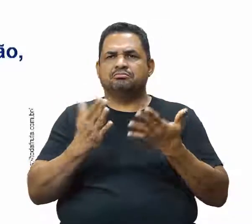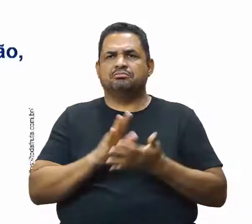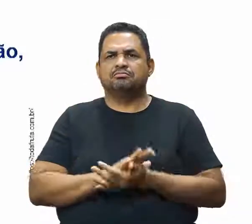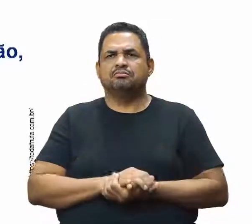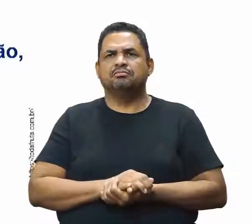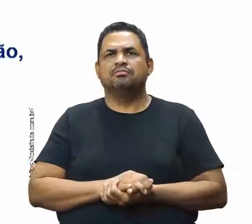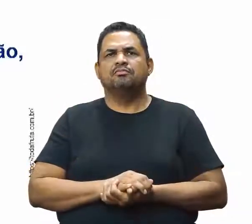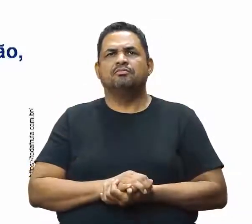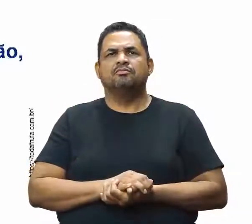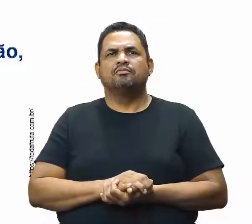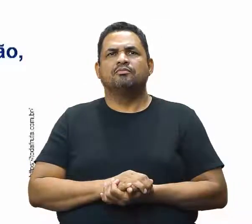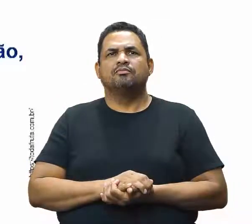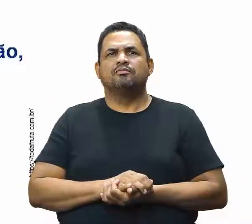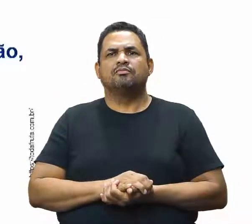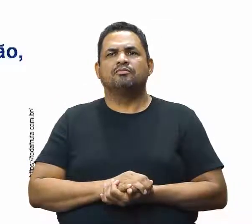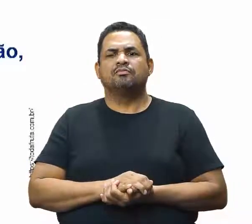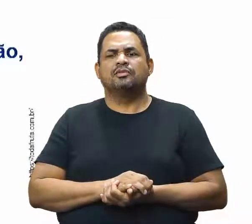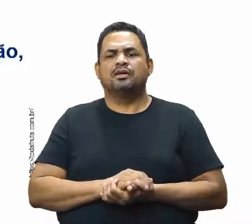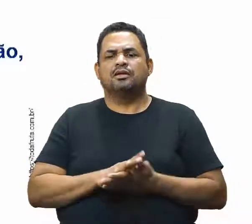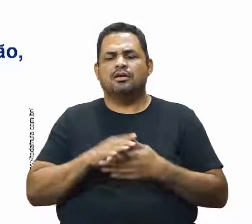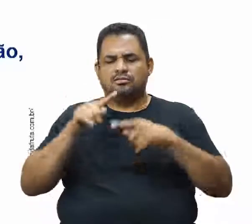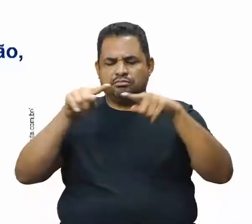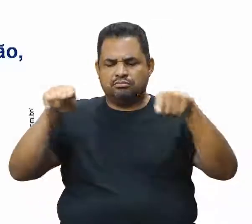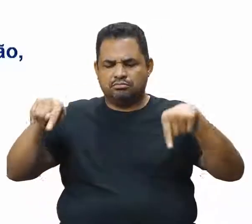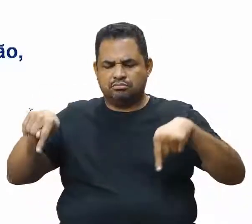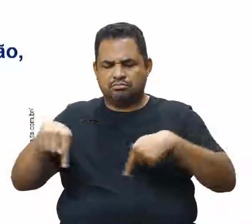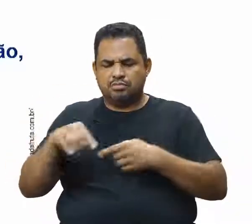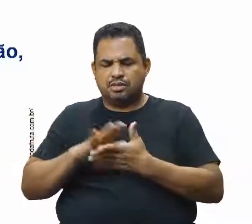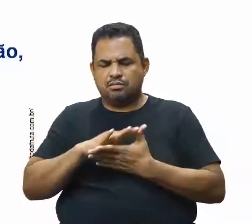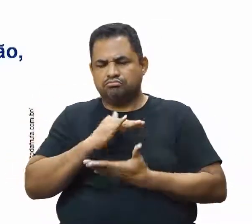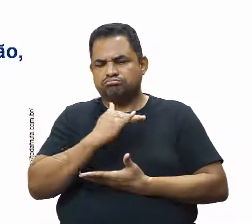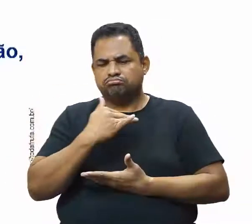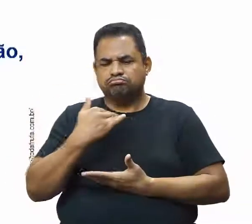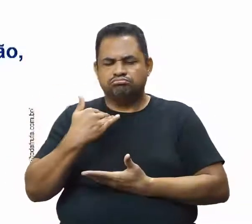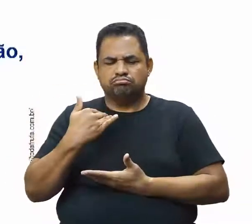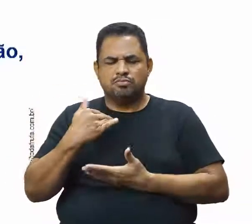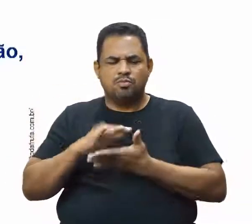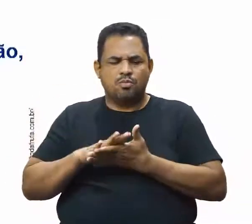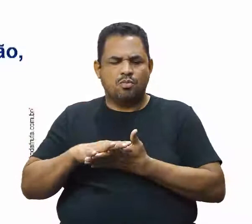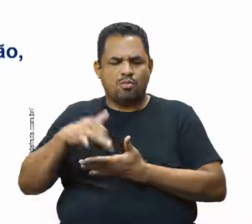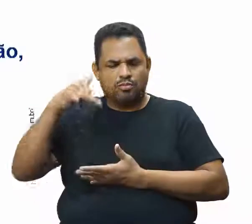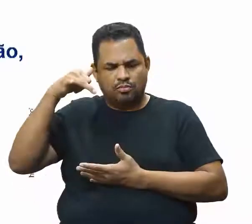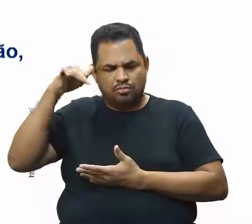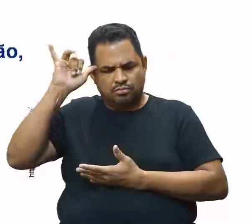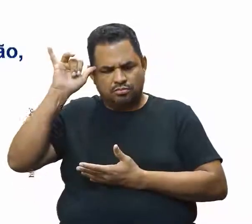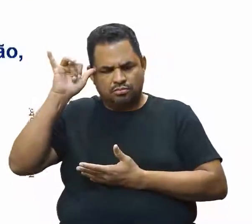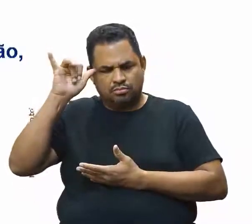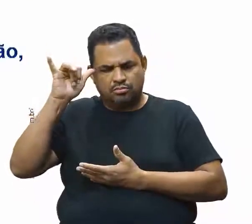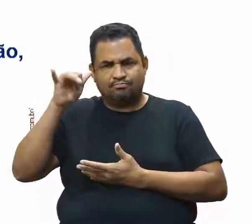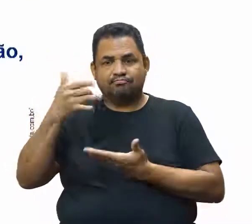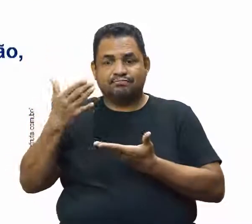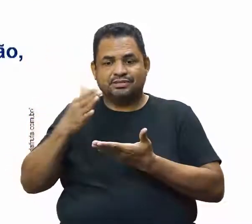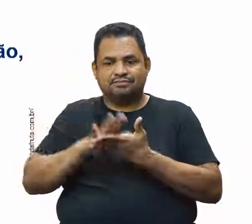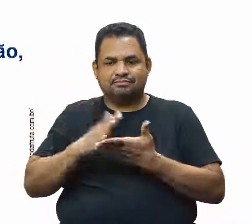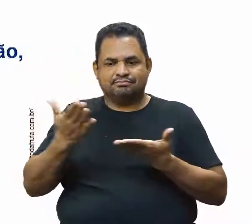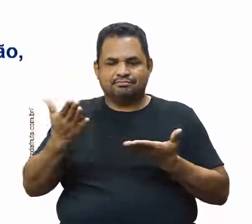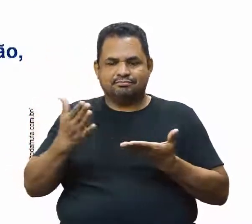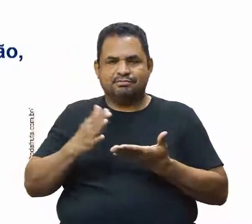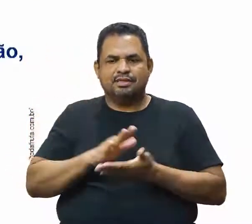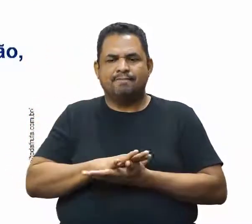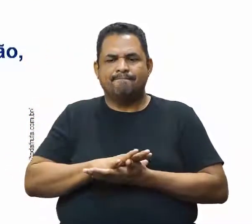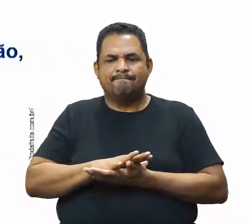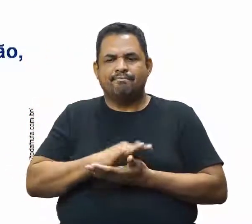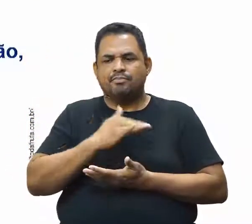você tem no abatedouro. No abatedouro de piscicultura, o